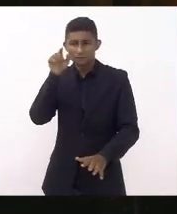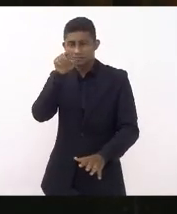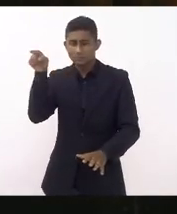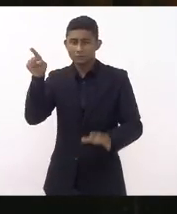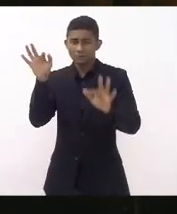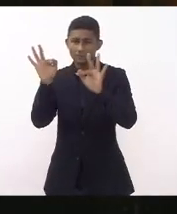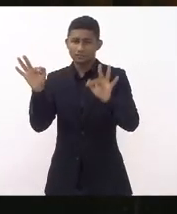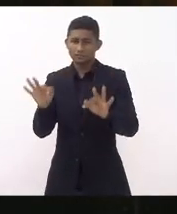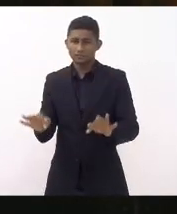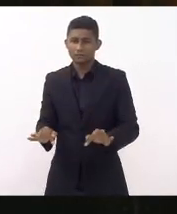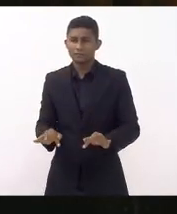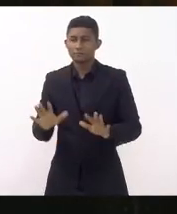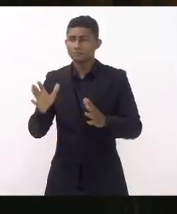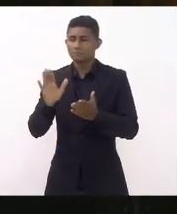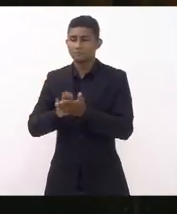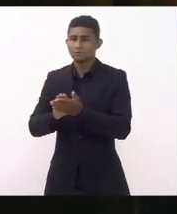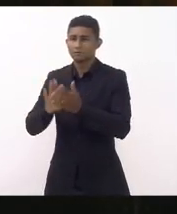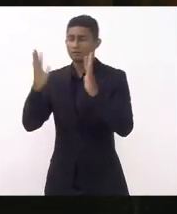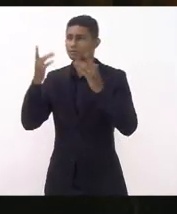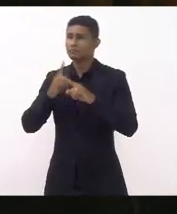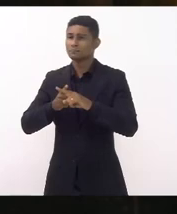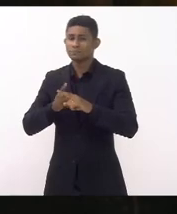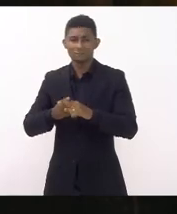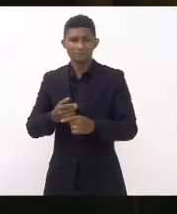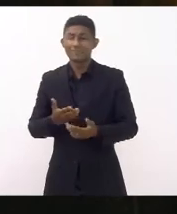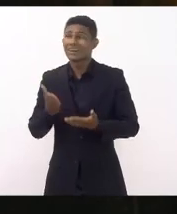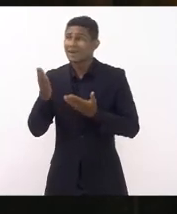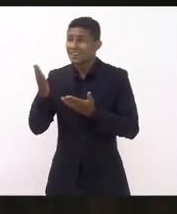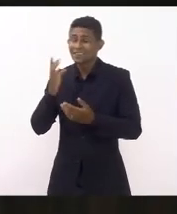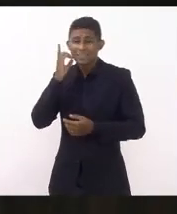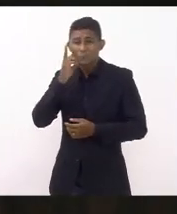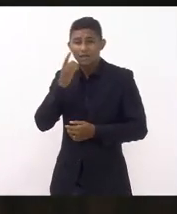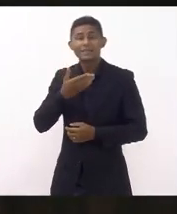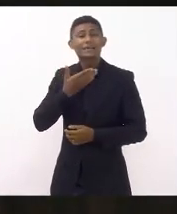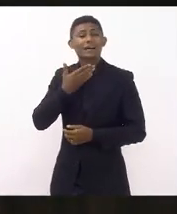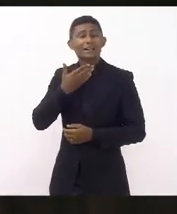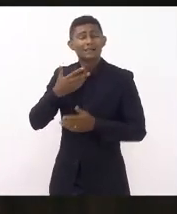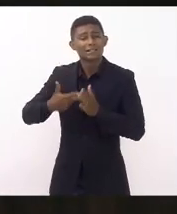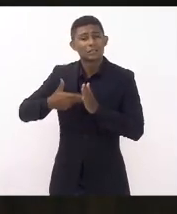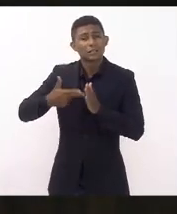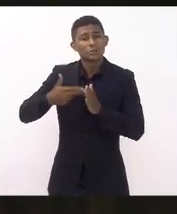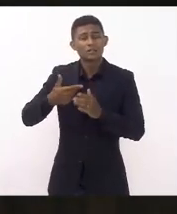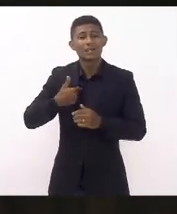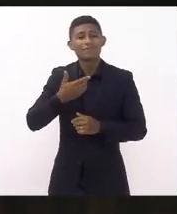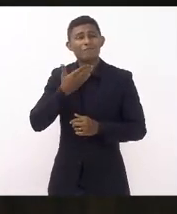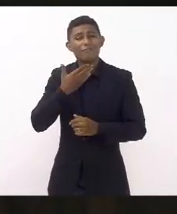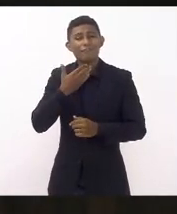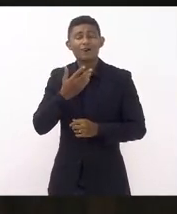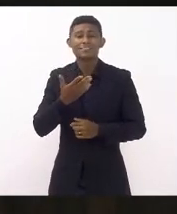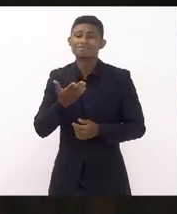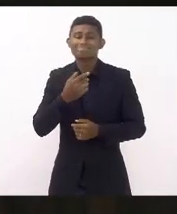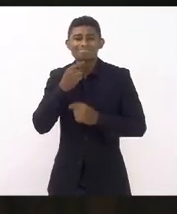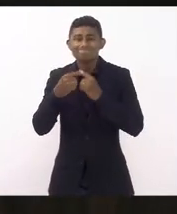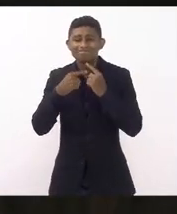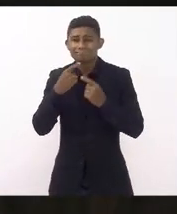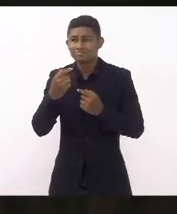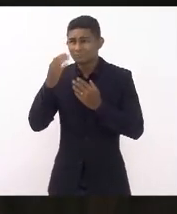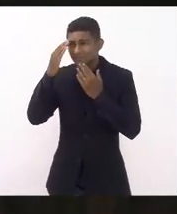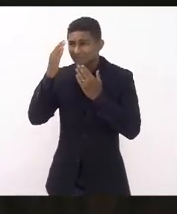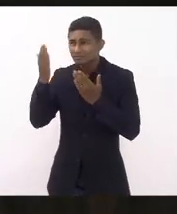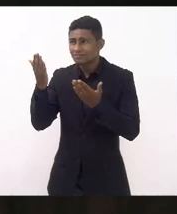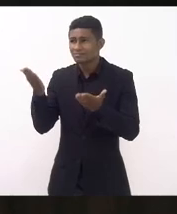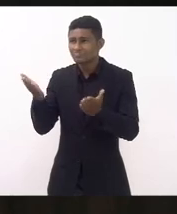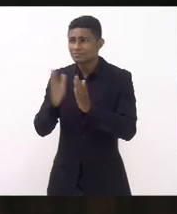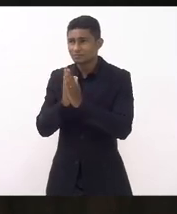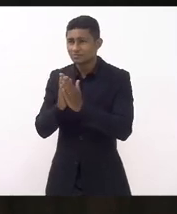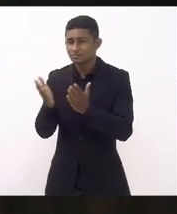felicidade de vocês. Parabéns. É porque a deputada fez cirurgia na garganta e não consegue forçar muito. Obrigada, gente. Agradeço